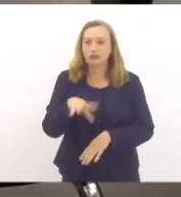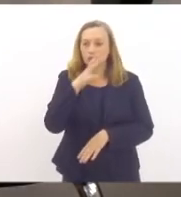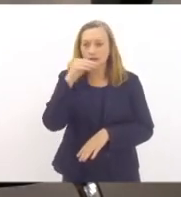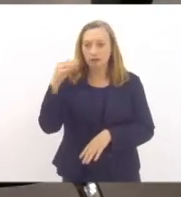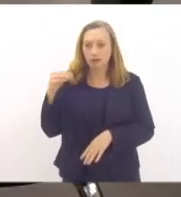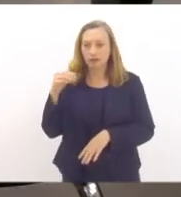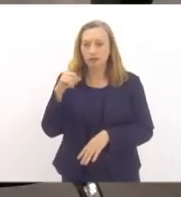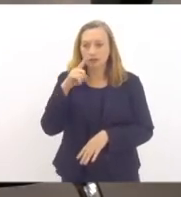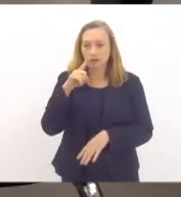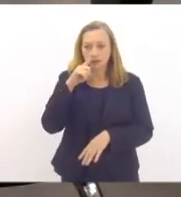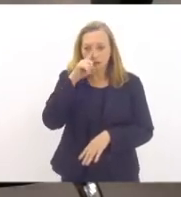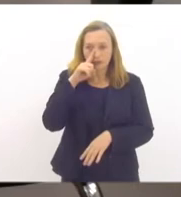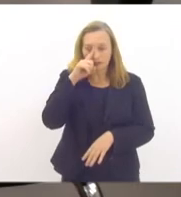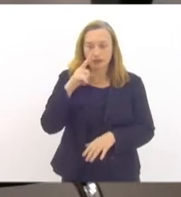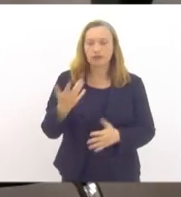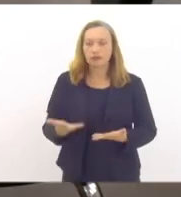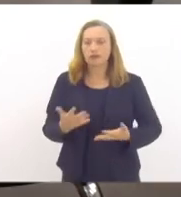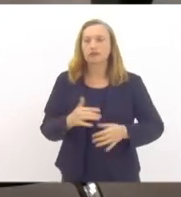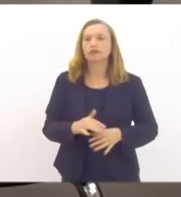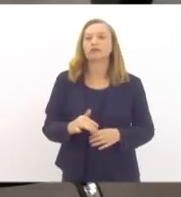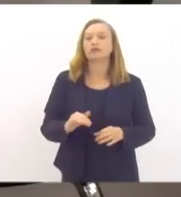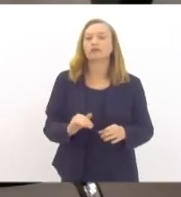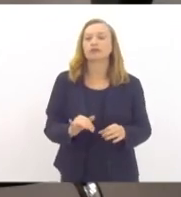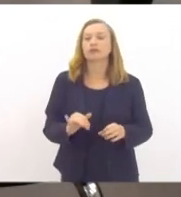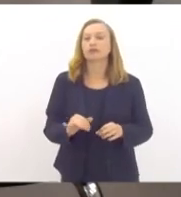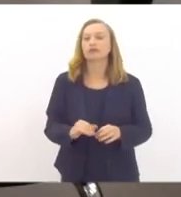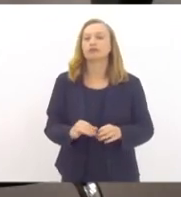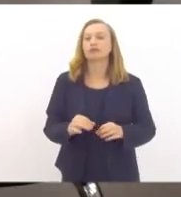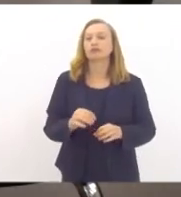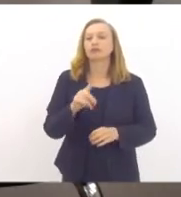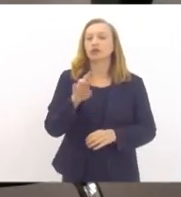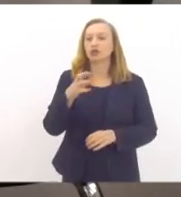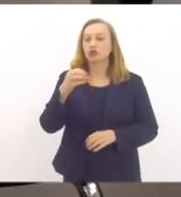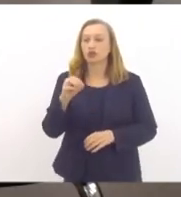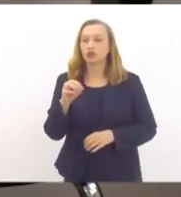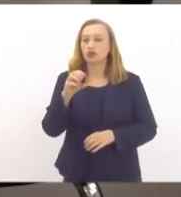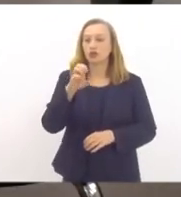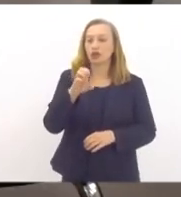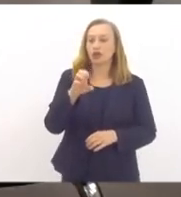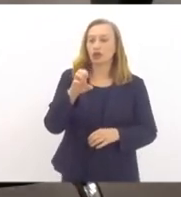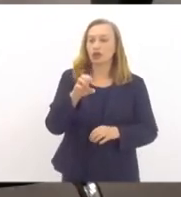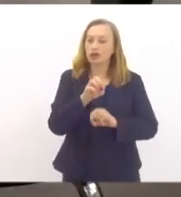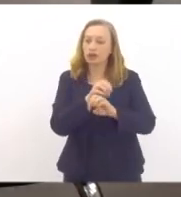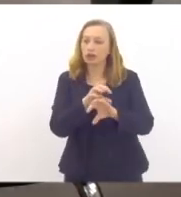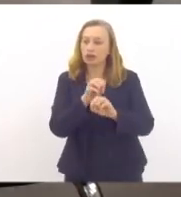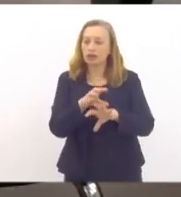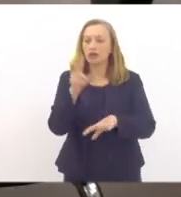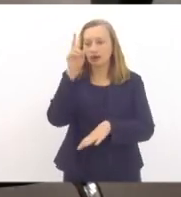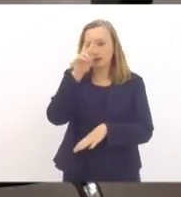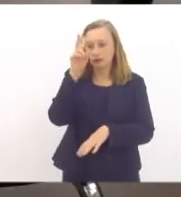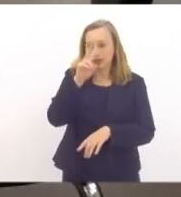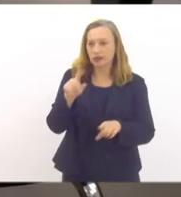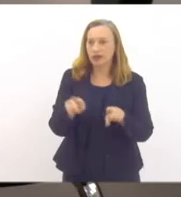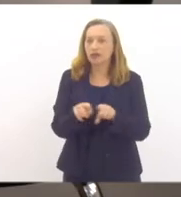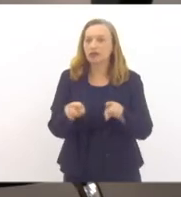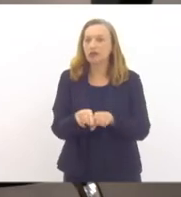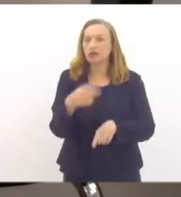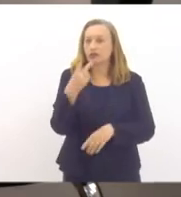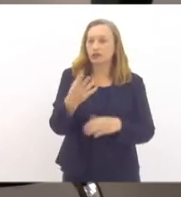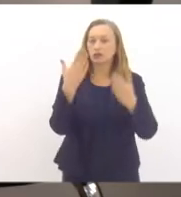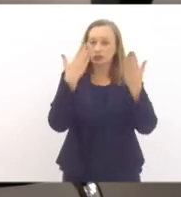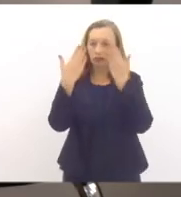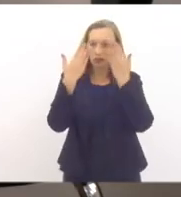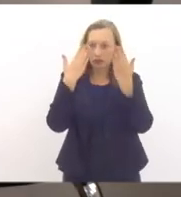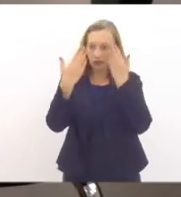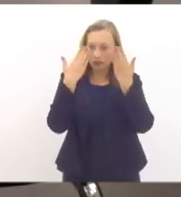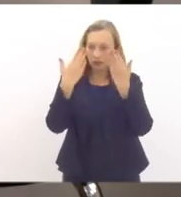um importante aporte para o mecanismo no trabalho socioeducativo. a gente tem que lembrar que tem dois psicólogos saindo, né, da